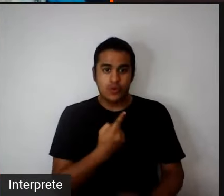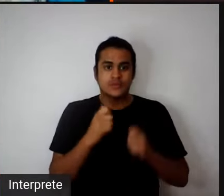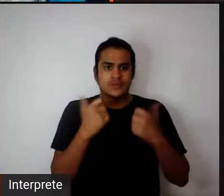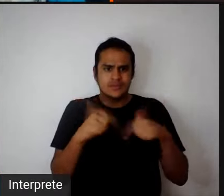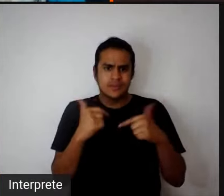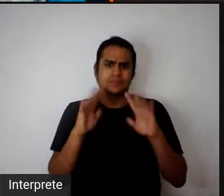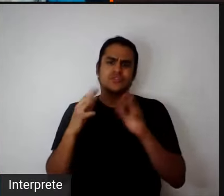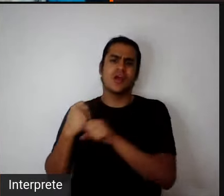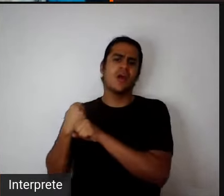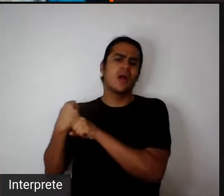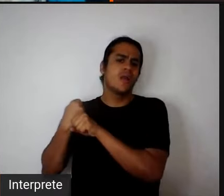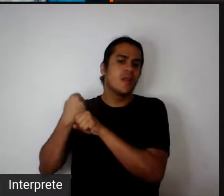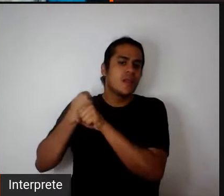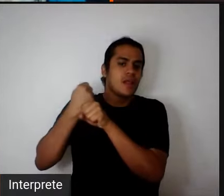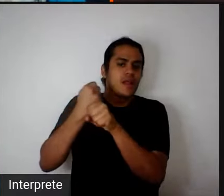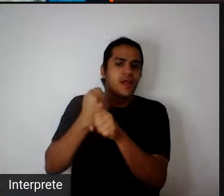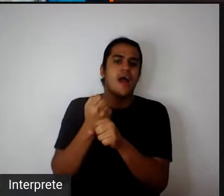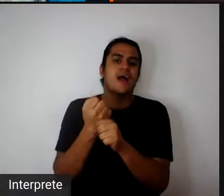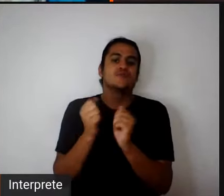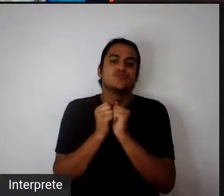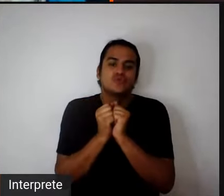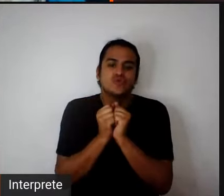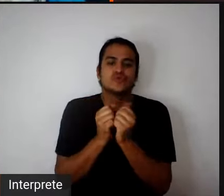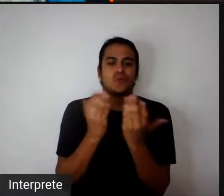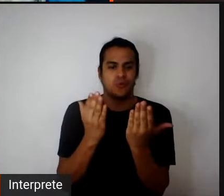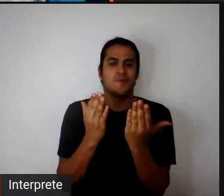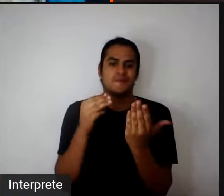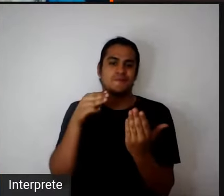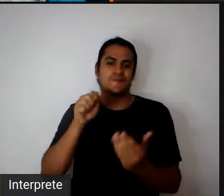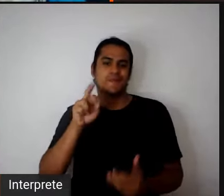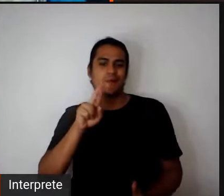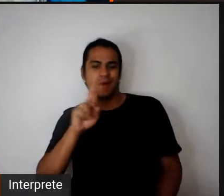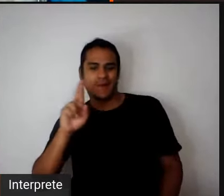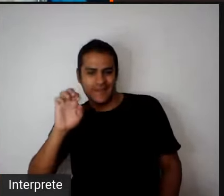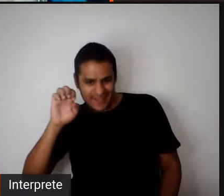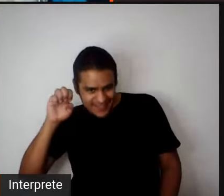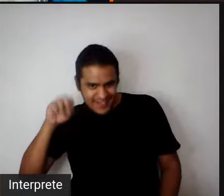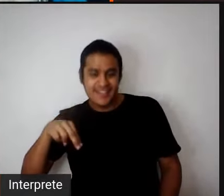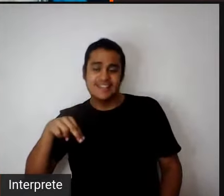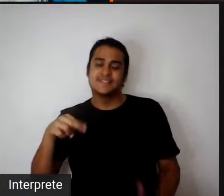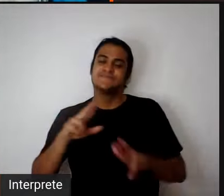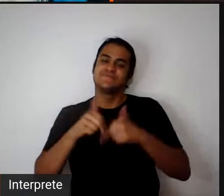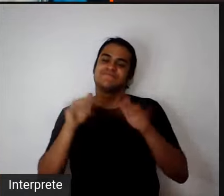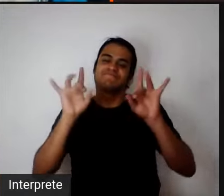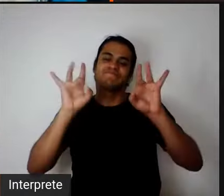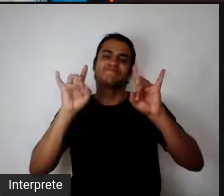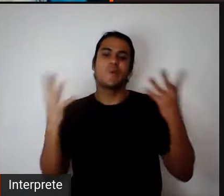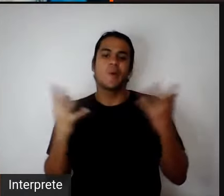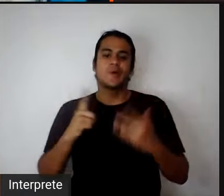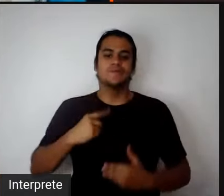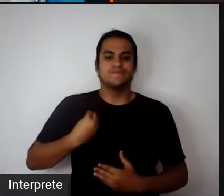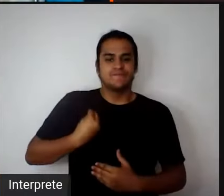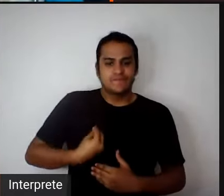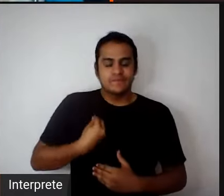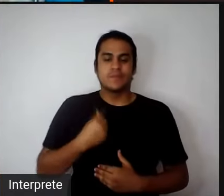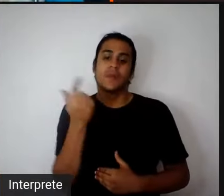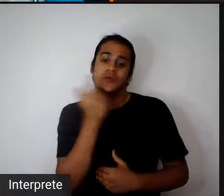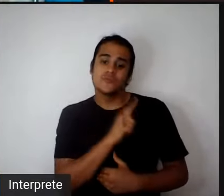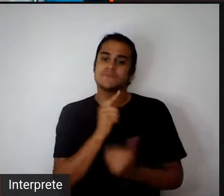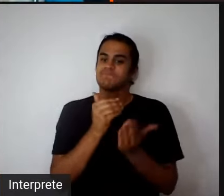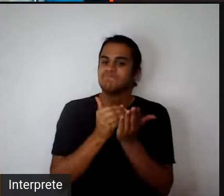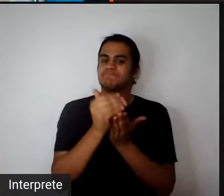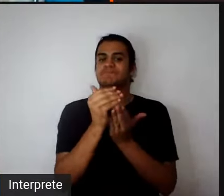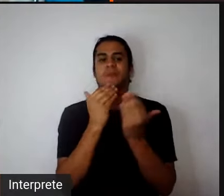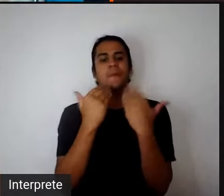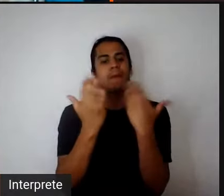muito próximos a Maureen, é um grande prazer estarmos aqui, né, para podermos iniciar e realizar essa conversa com Maureen e com